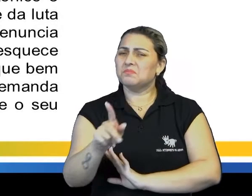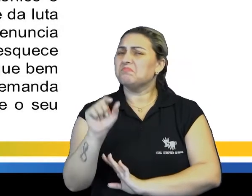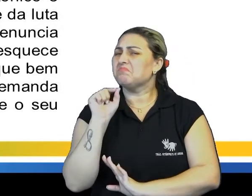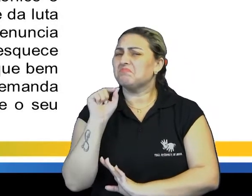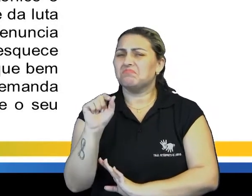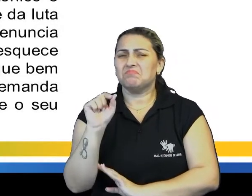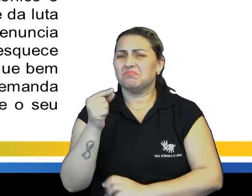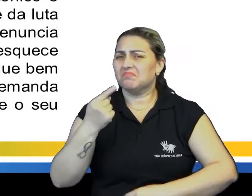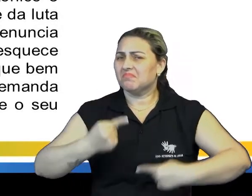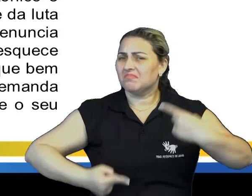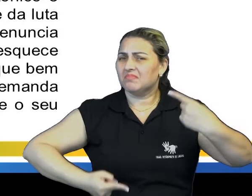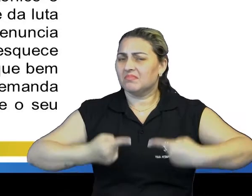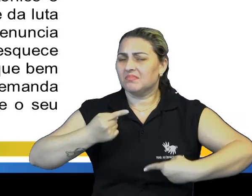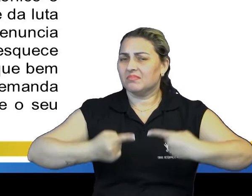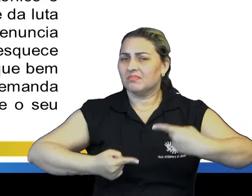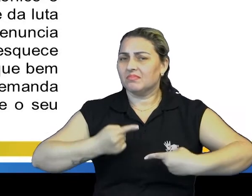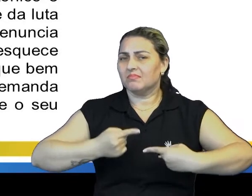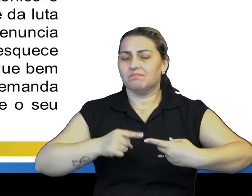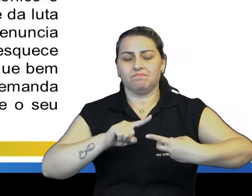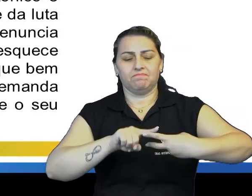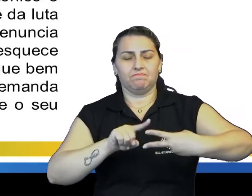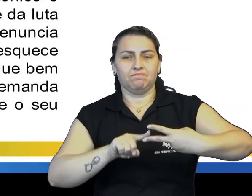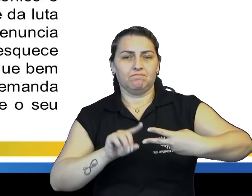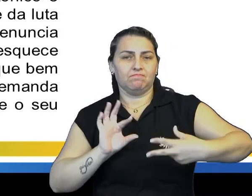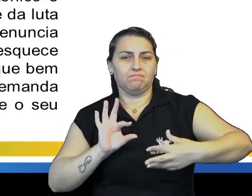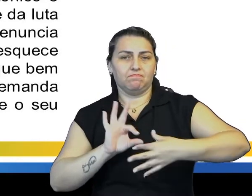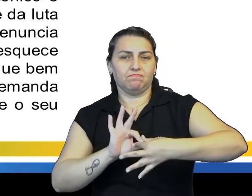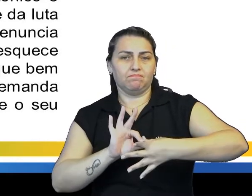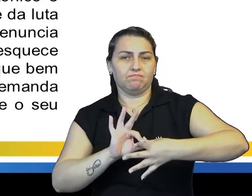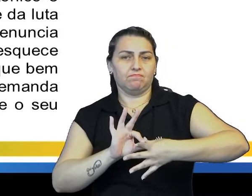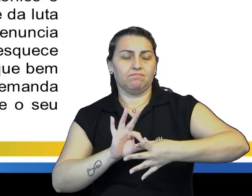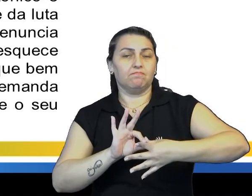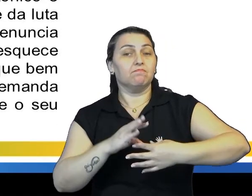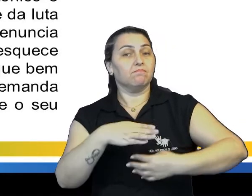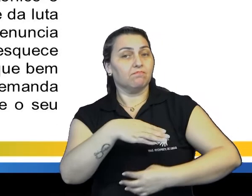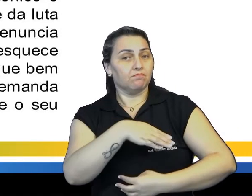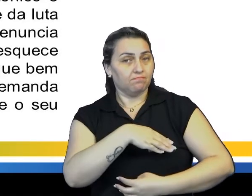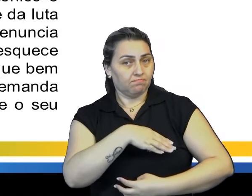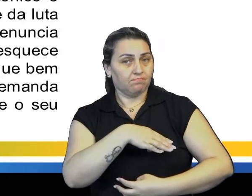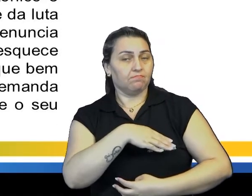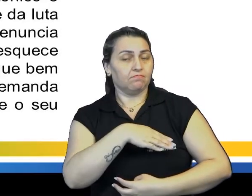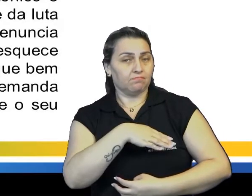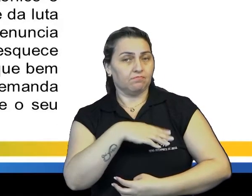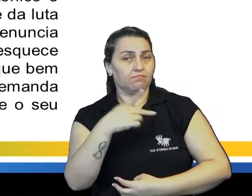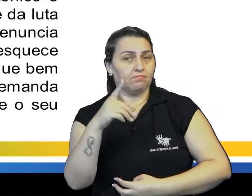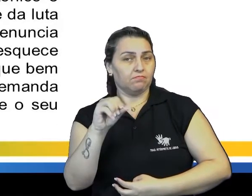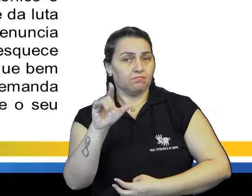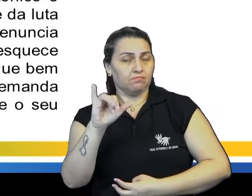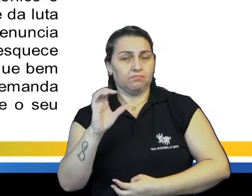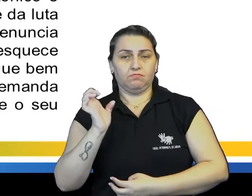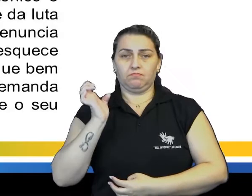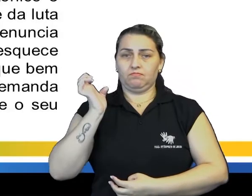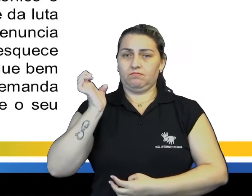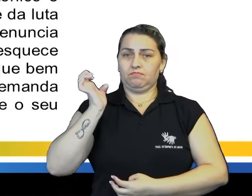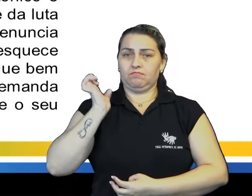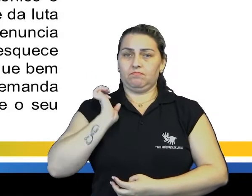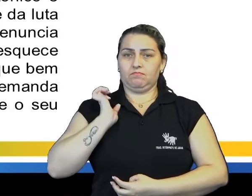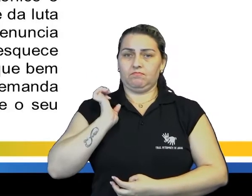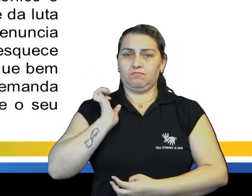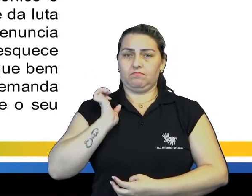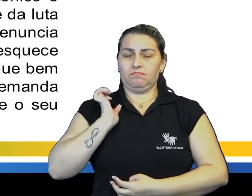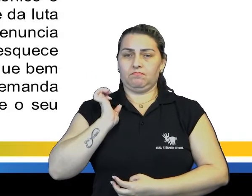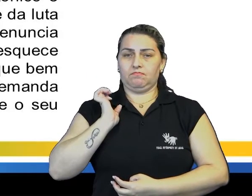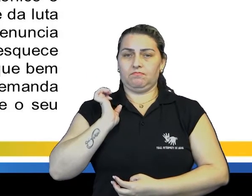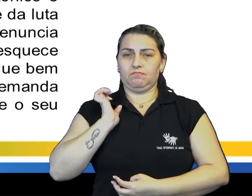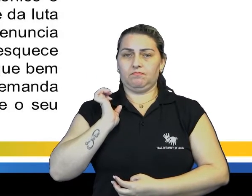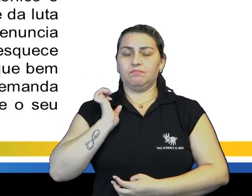é política? É duas junções, é a poli, que é cidade, e a ética. Então a gente vai